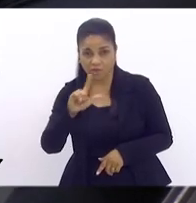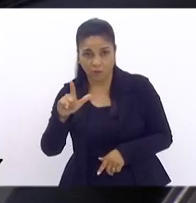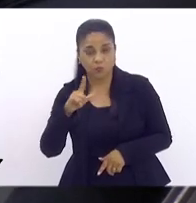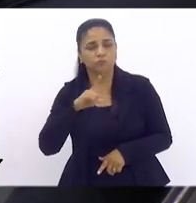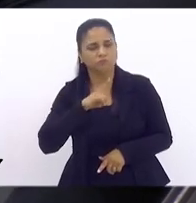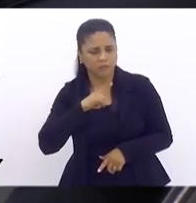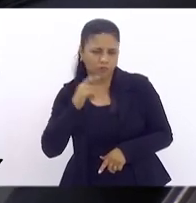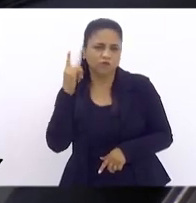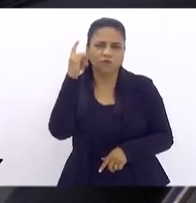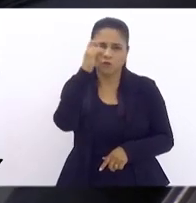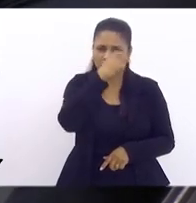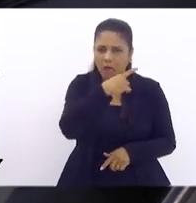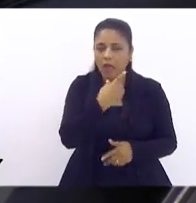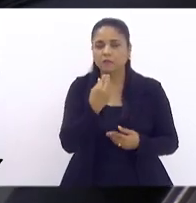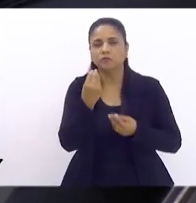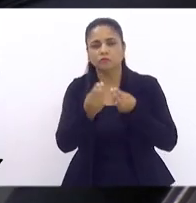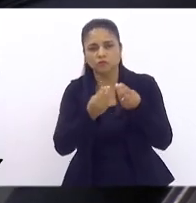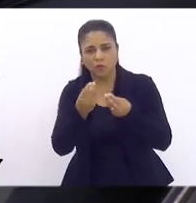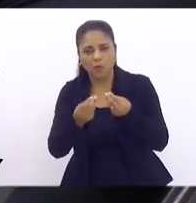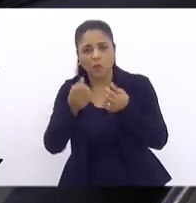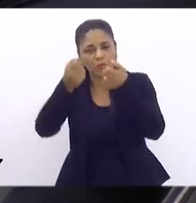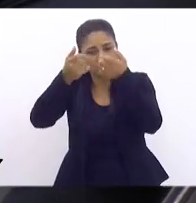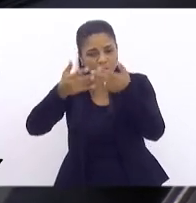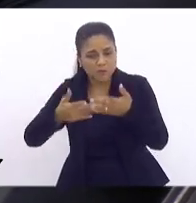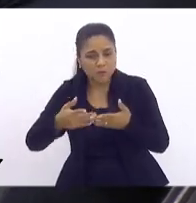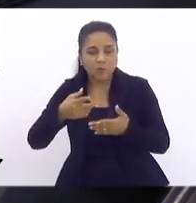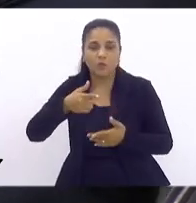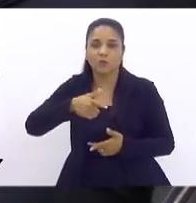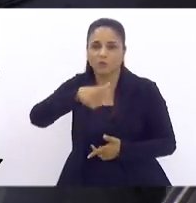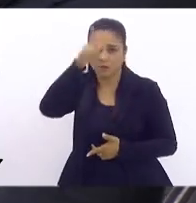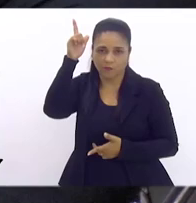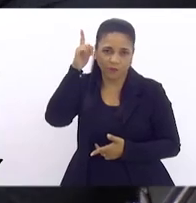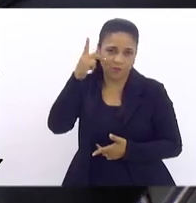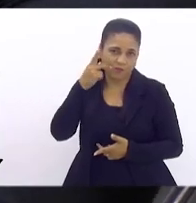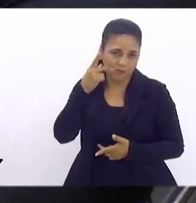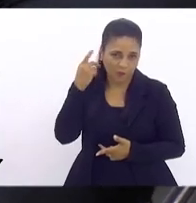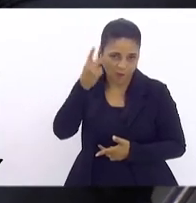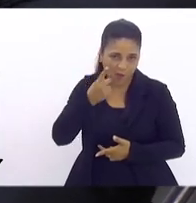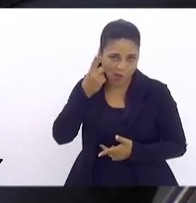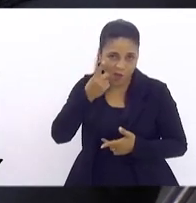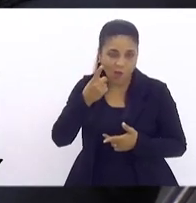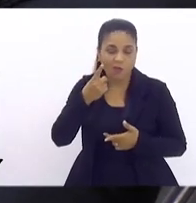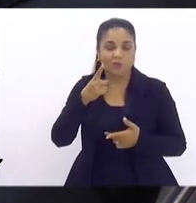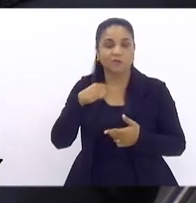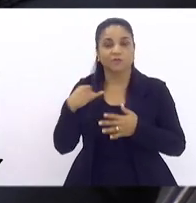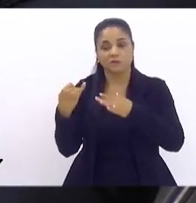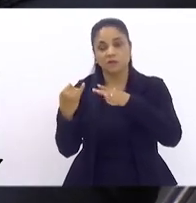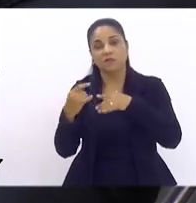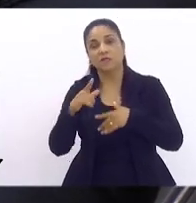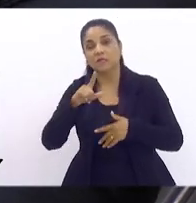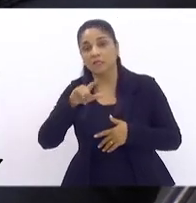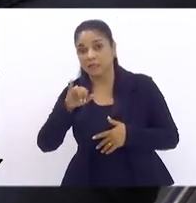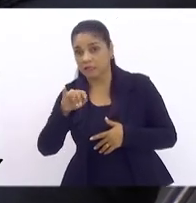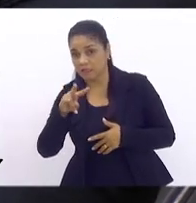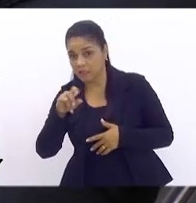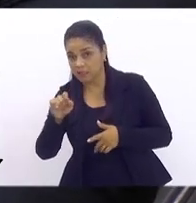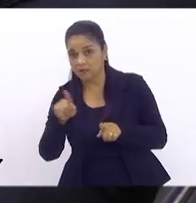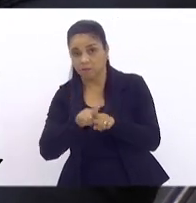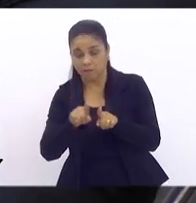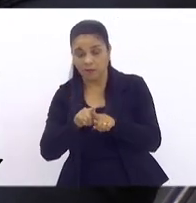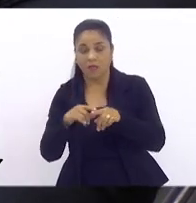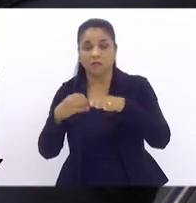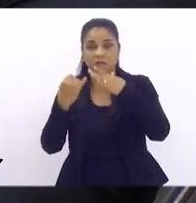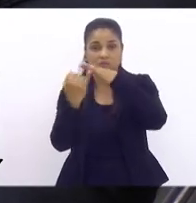que o Deputado Luiz Paulo falou pela pelo que a doutora Lívia falou o quanto as nossas instituições tem os